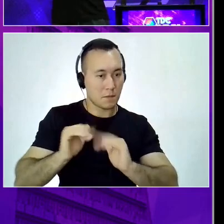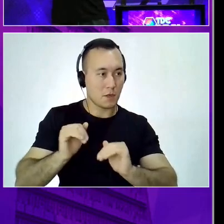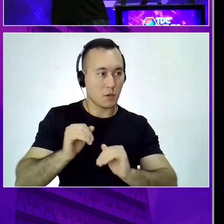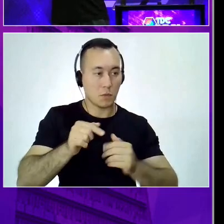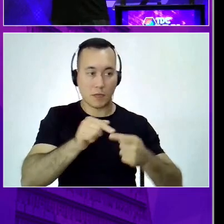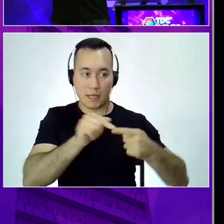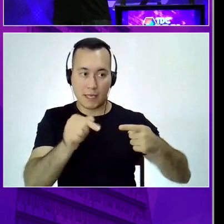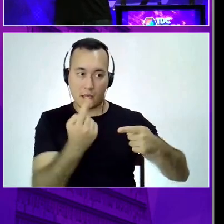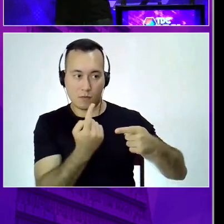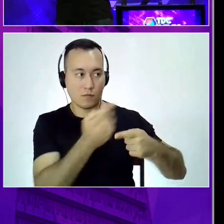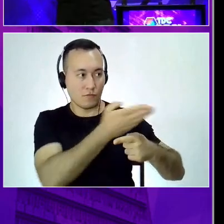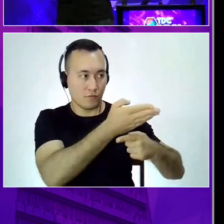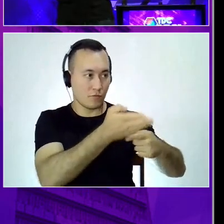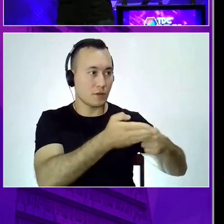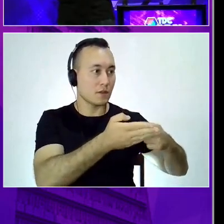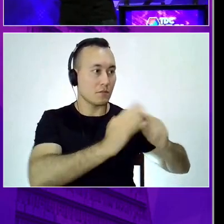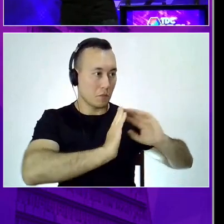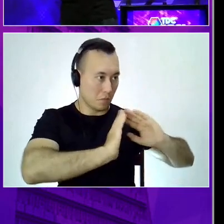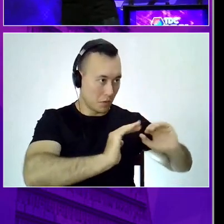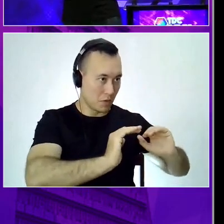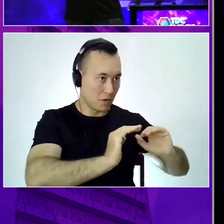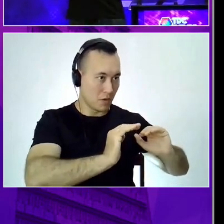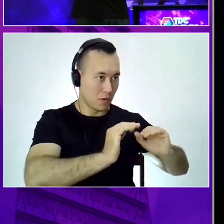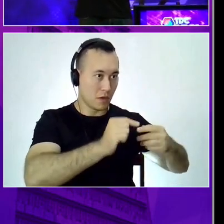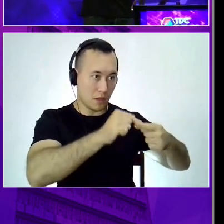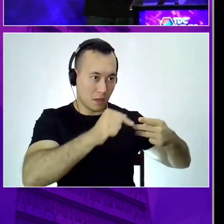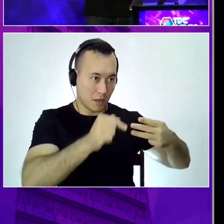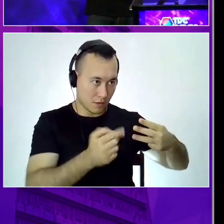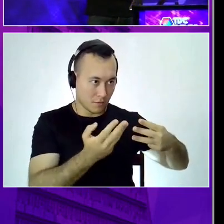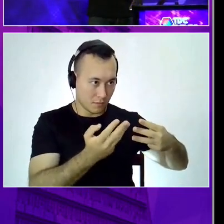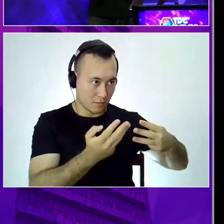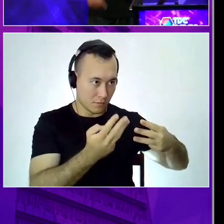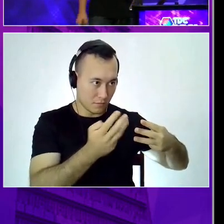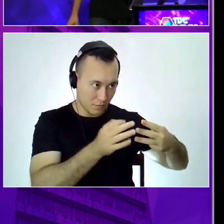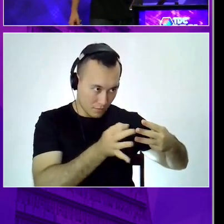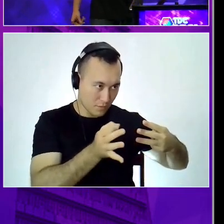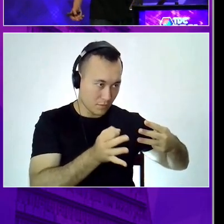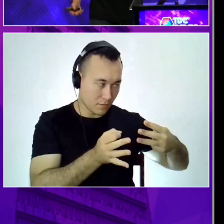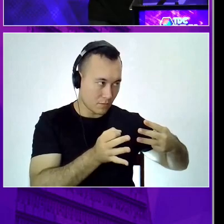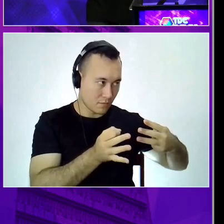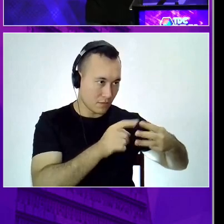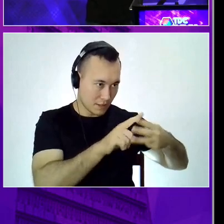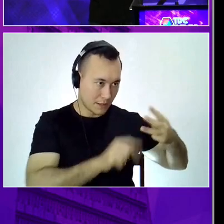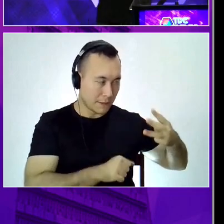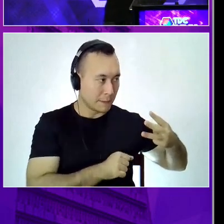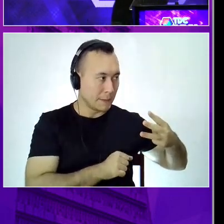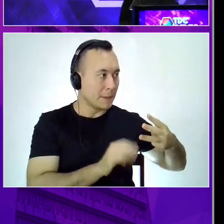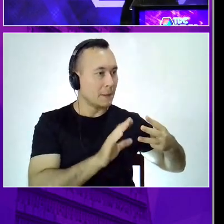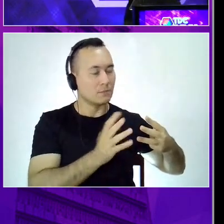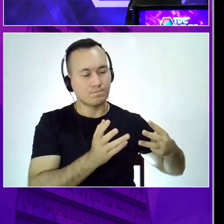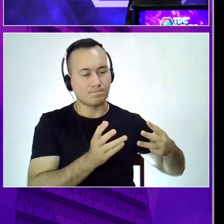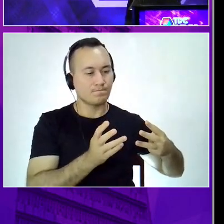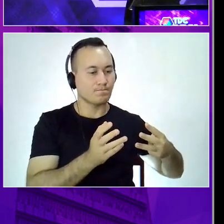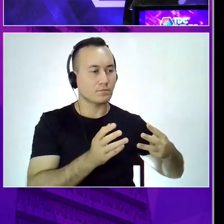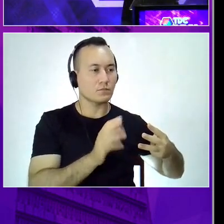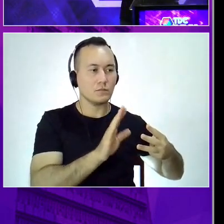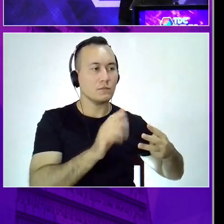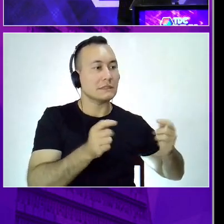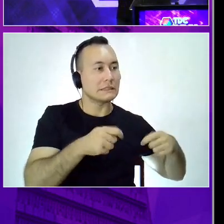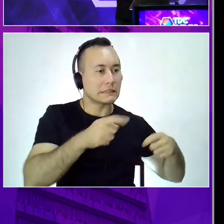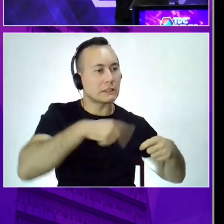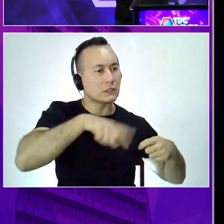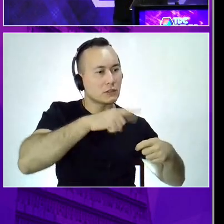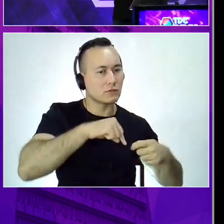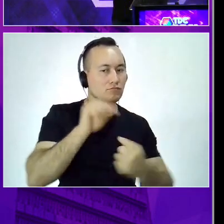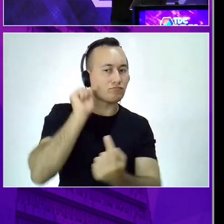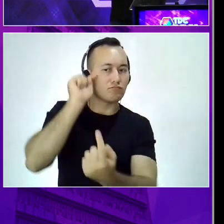problema. Vocês compram essa ideia aqui comigo, né? Então, se comprarem, beleza, então vamos embora.